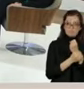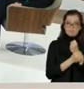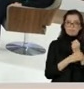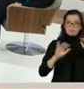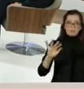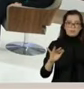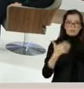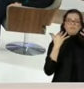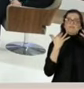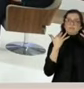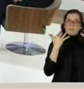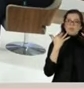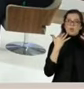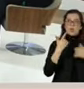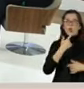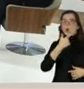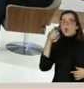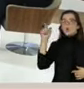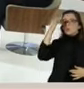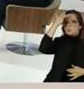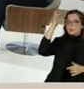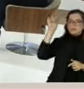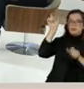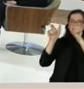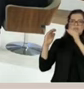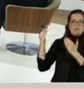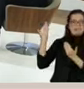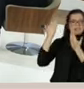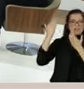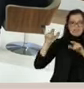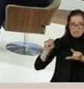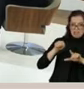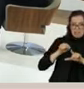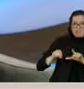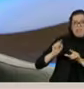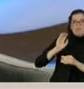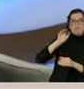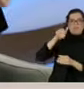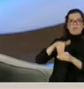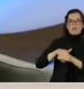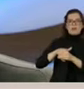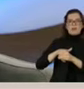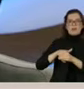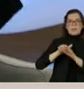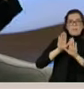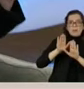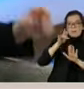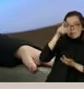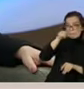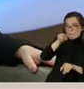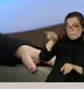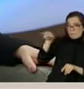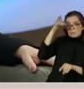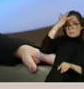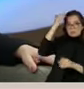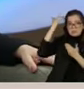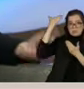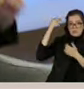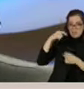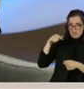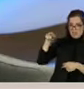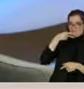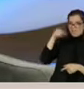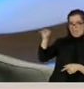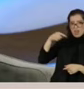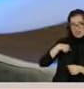tido um questionamento sobre a segurança das urnas e foi conta disso eleitor quer saber Será que o meu voto então foi nesse contexto que eu